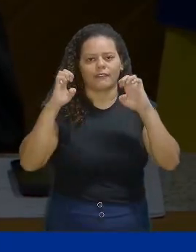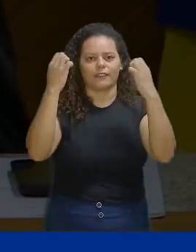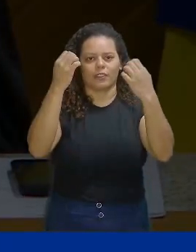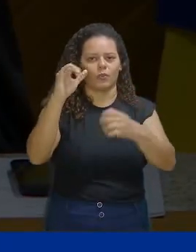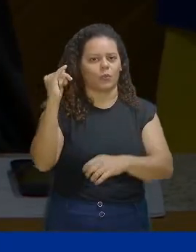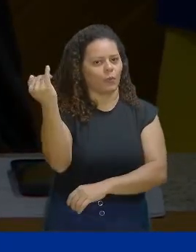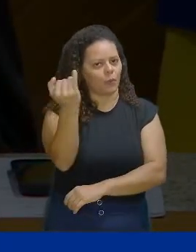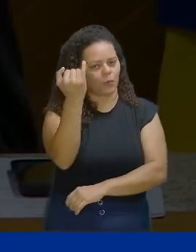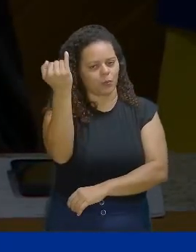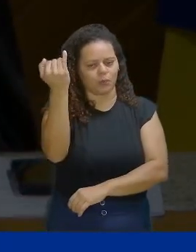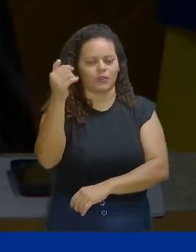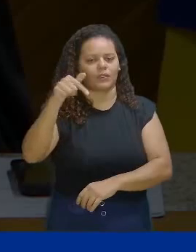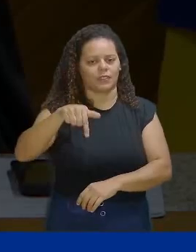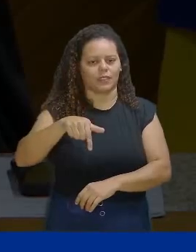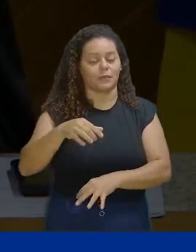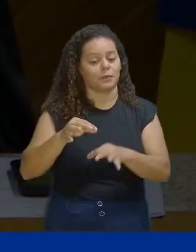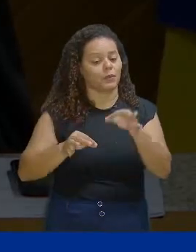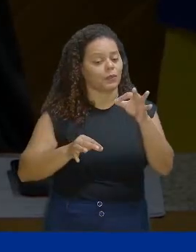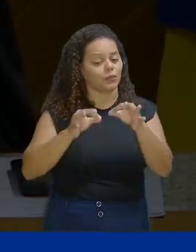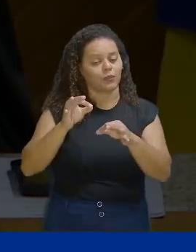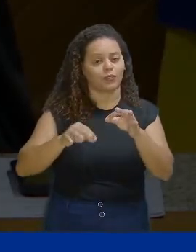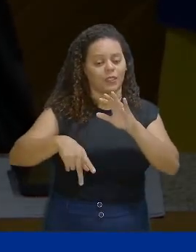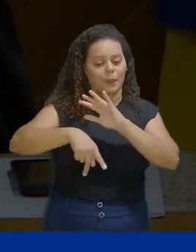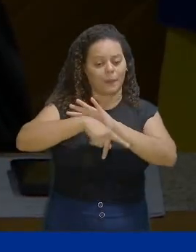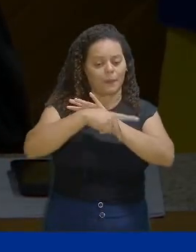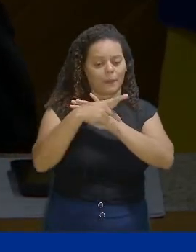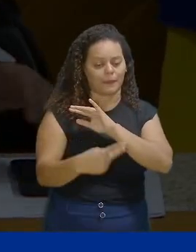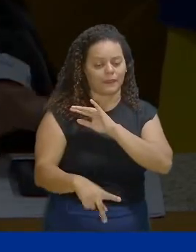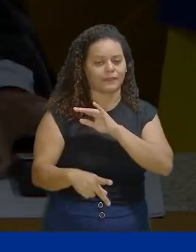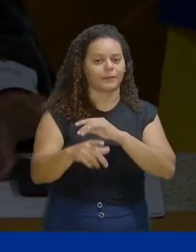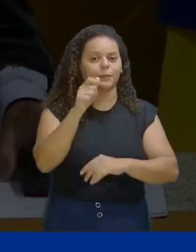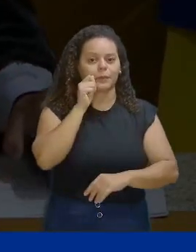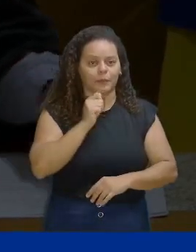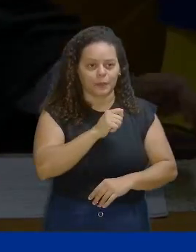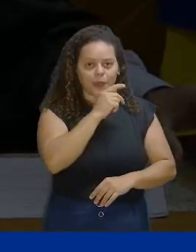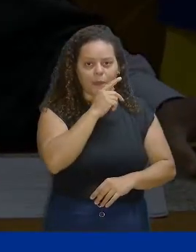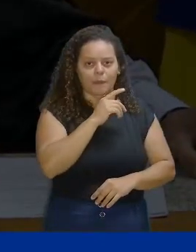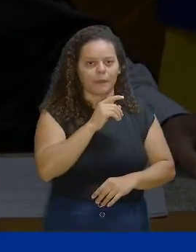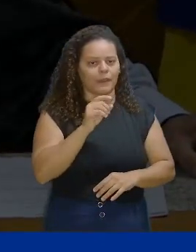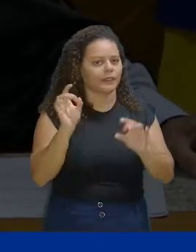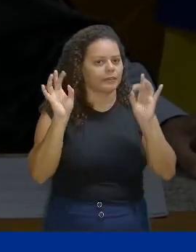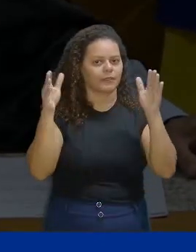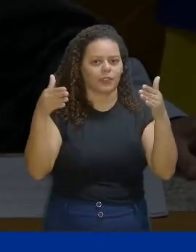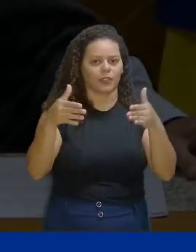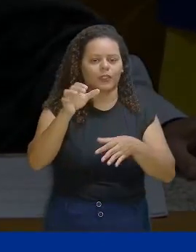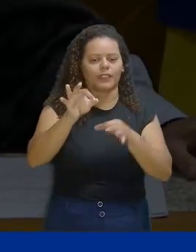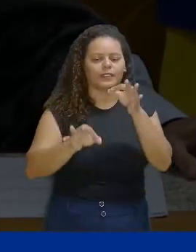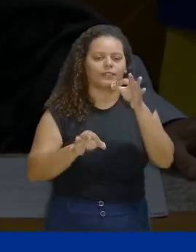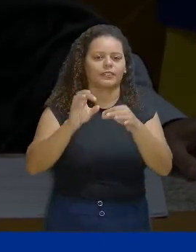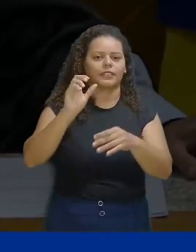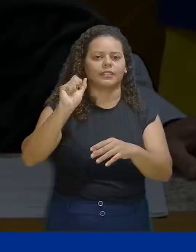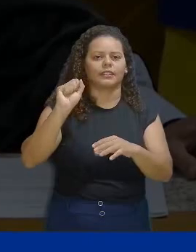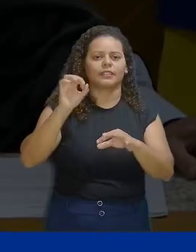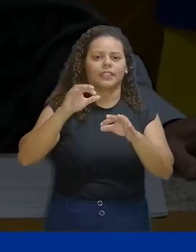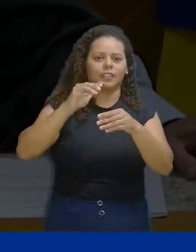a Justiça do Estado do Amapá, em especial Justiça Eleitoral. Muito obrigado.